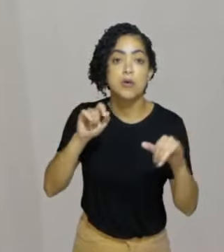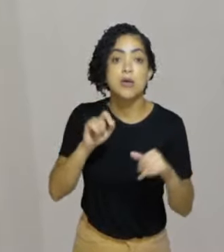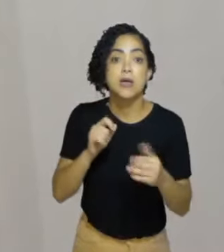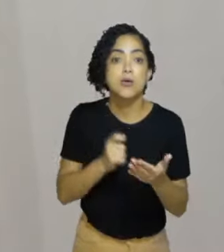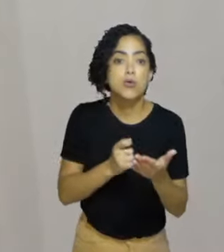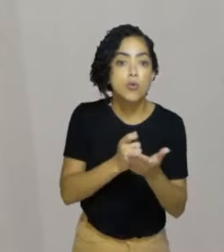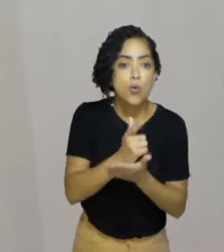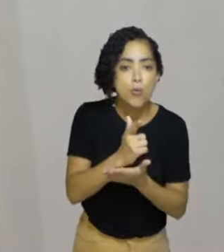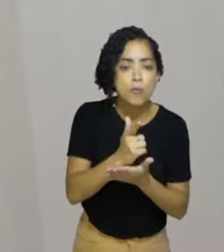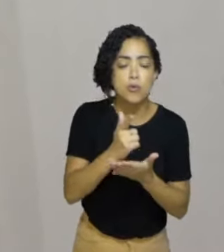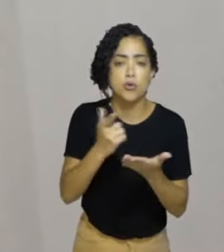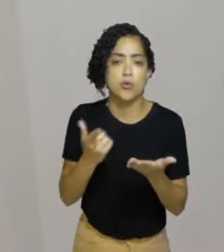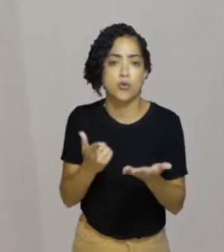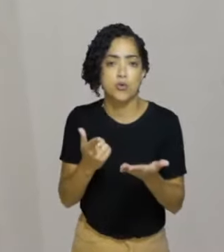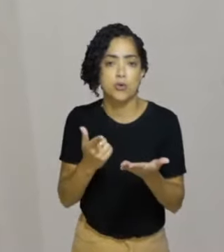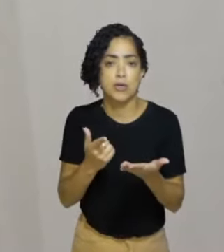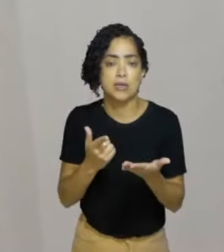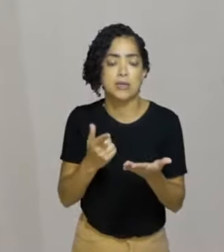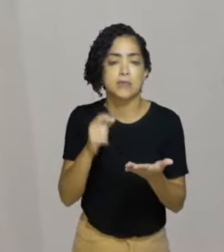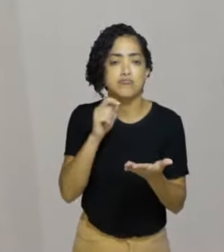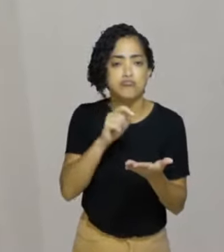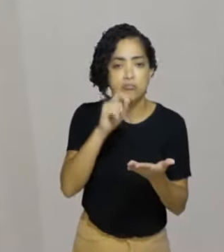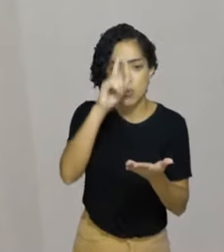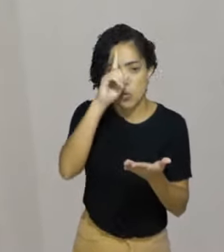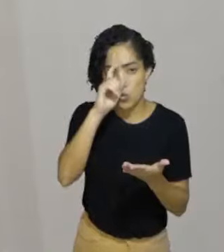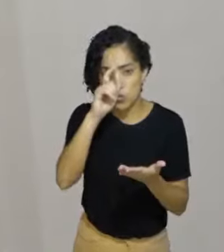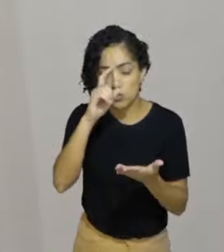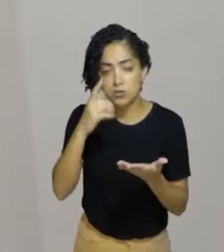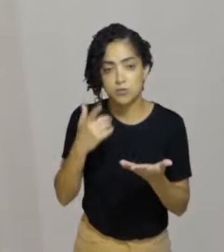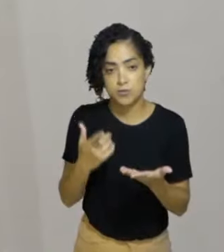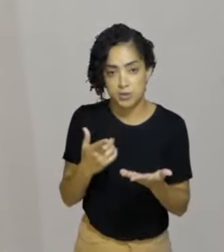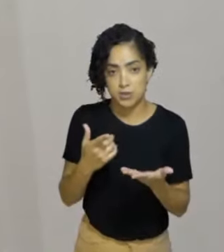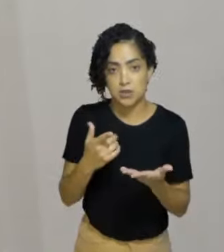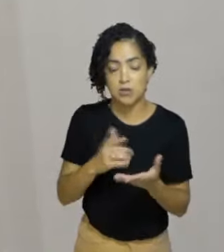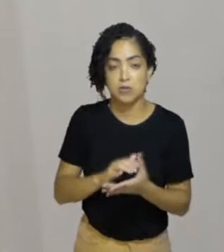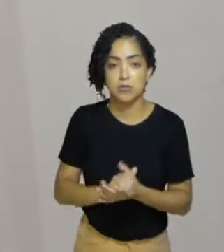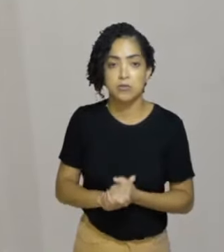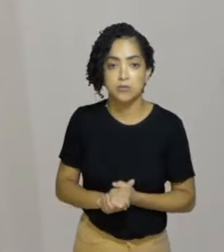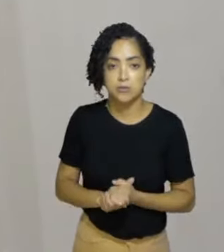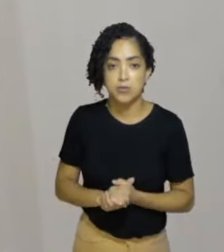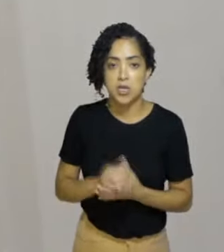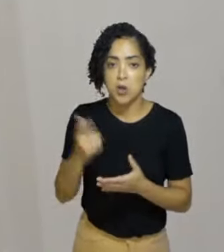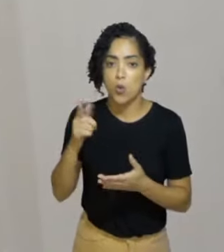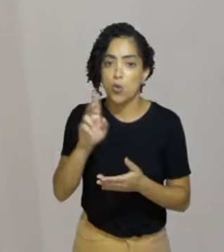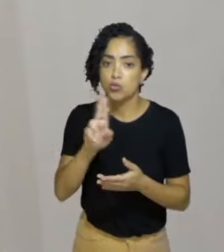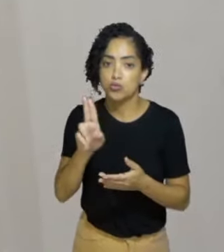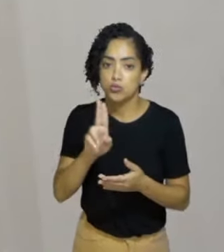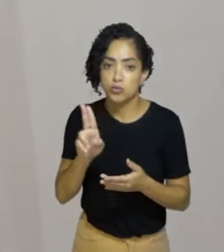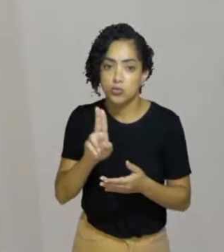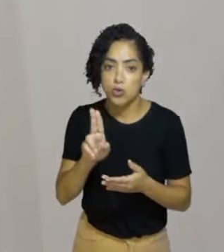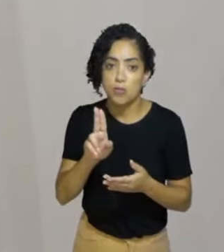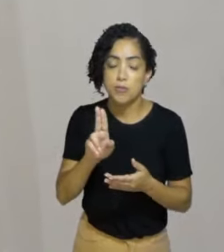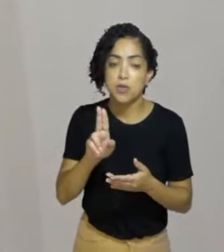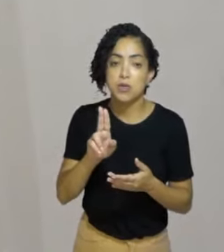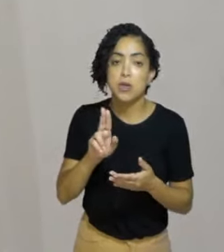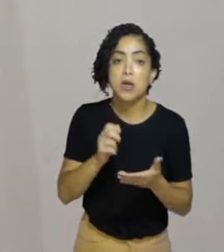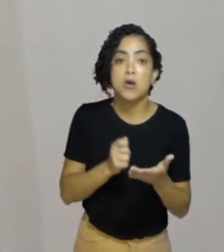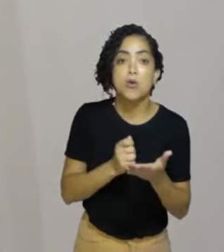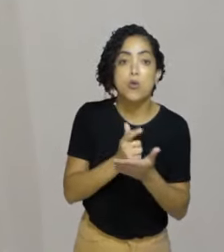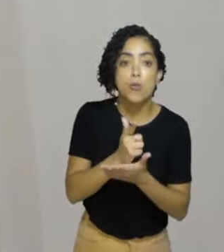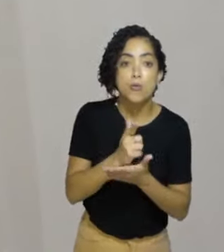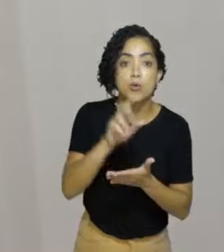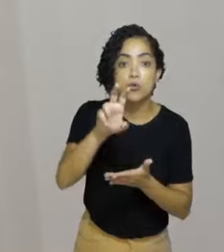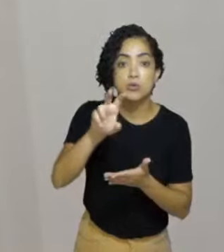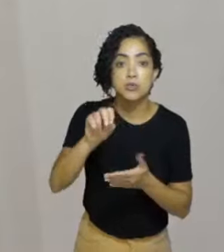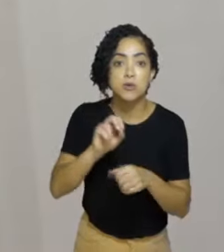todo um hospital que está lá instalado, que é do Erasto Gartner, que tem outro nome, Spa Saúde, e comprou as 50